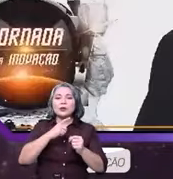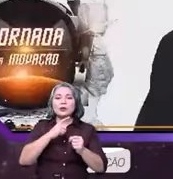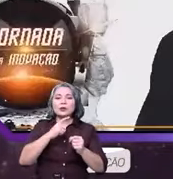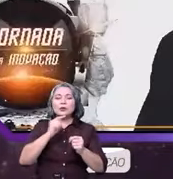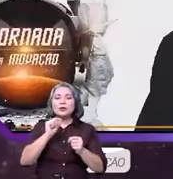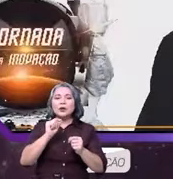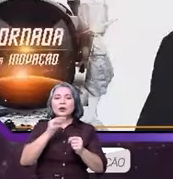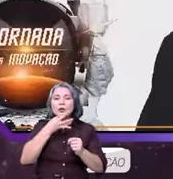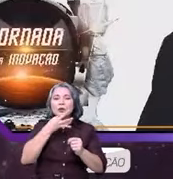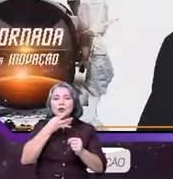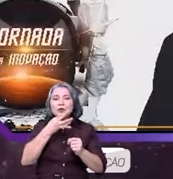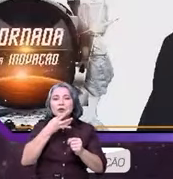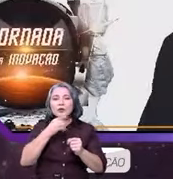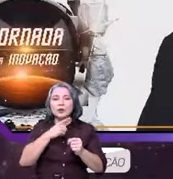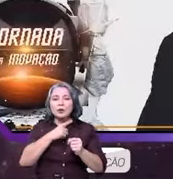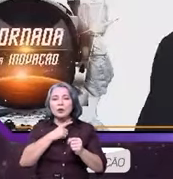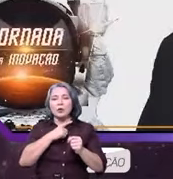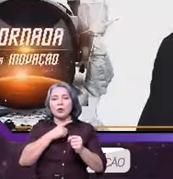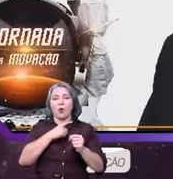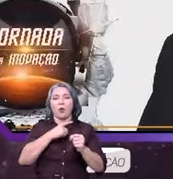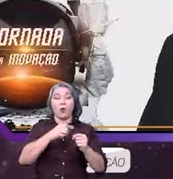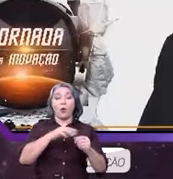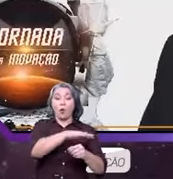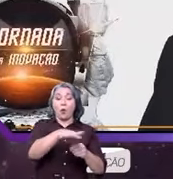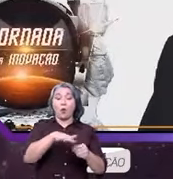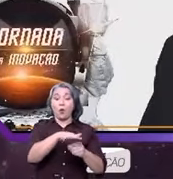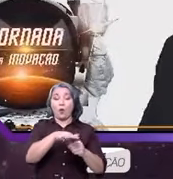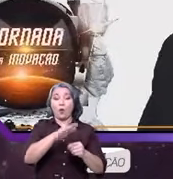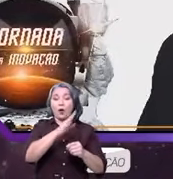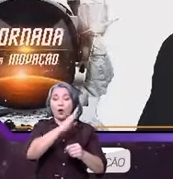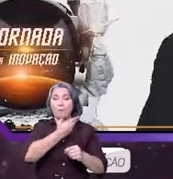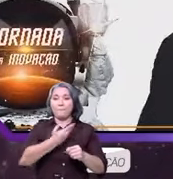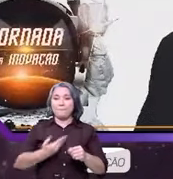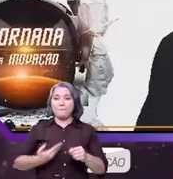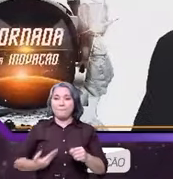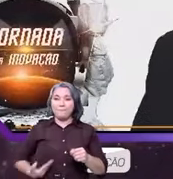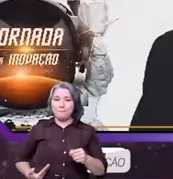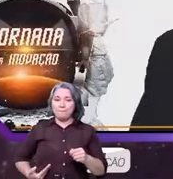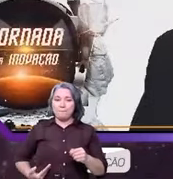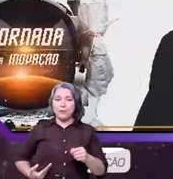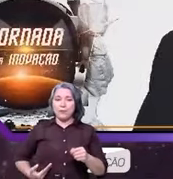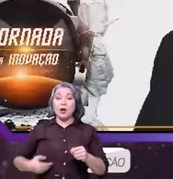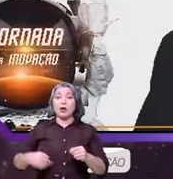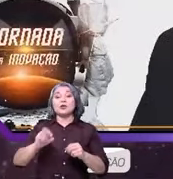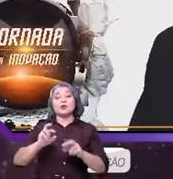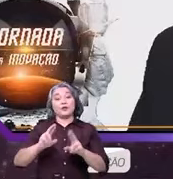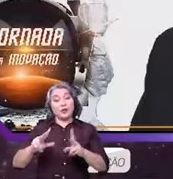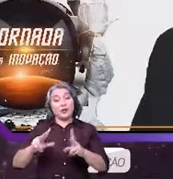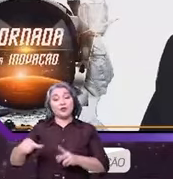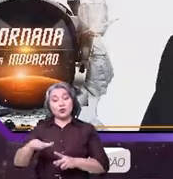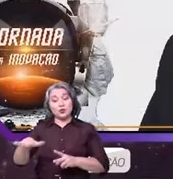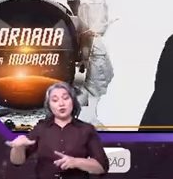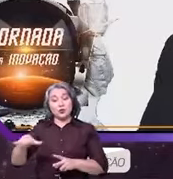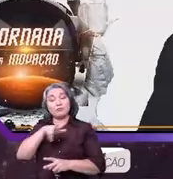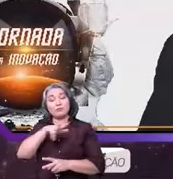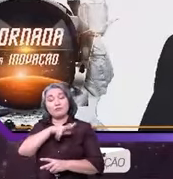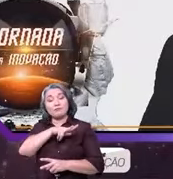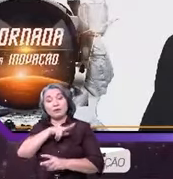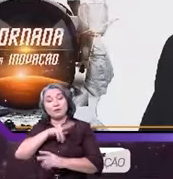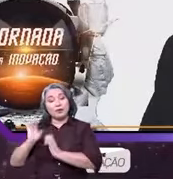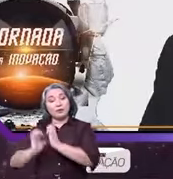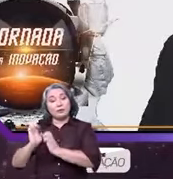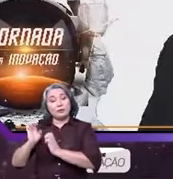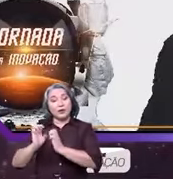que seria um nicho público de atuação, diferentemente de um nicho privado, e, principalmente, o desconhecimento